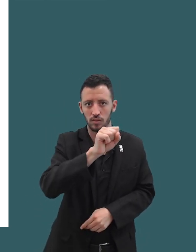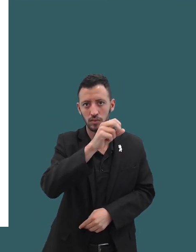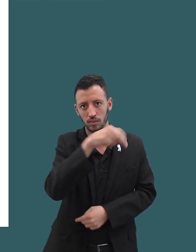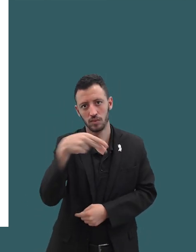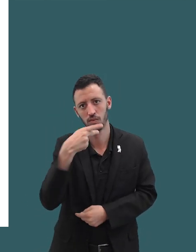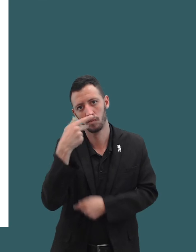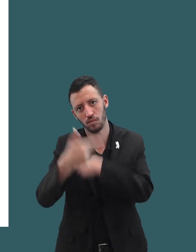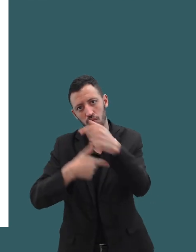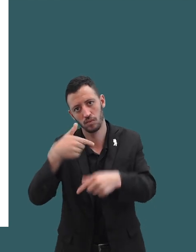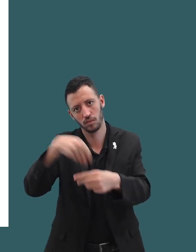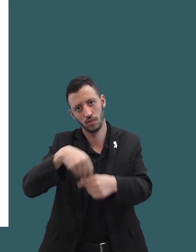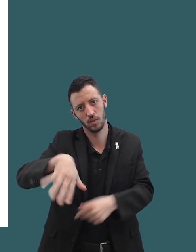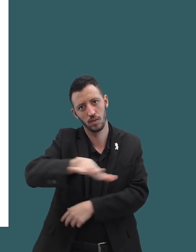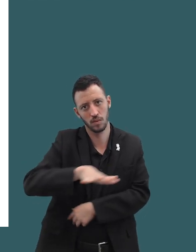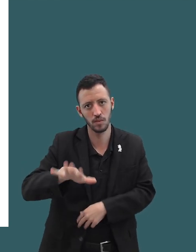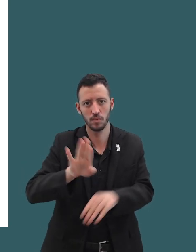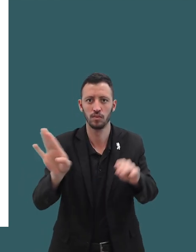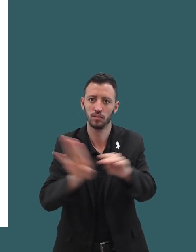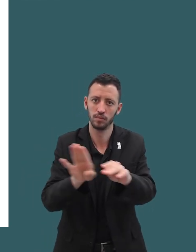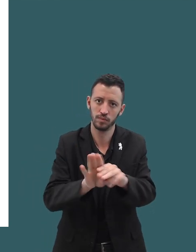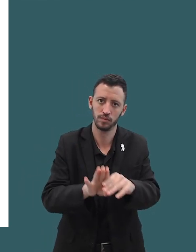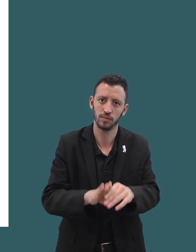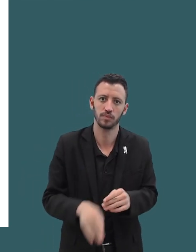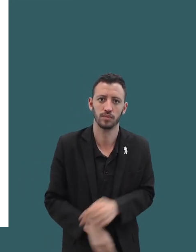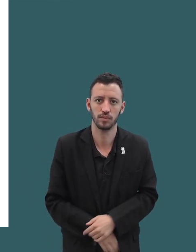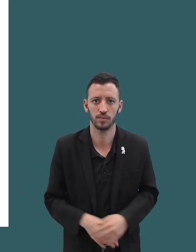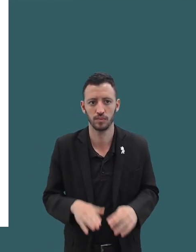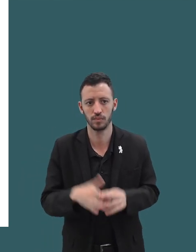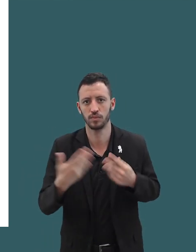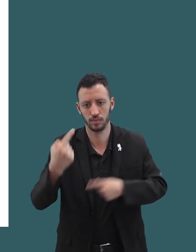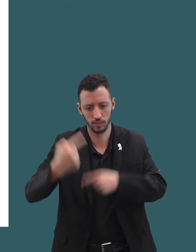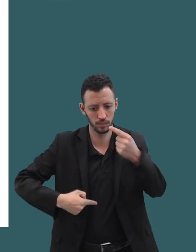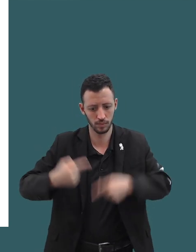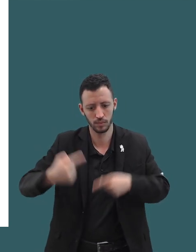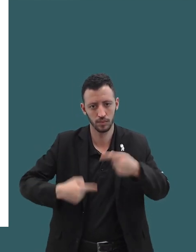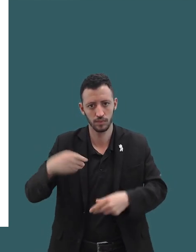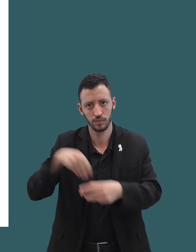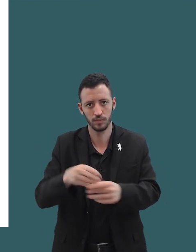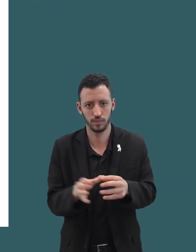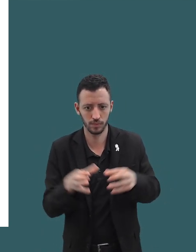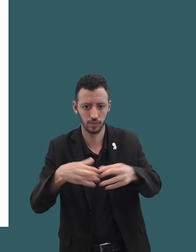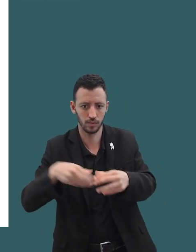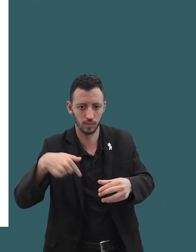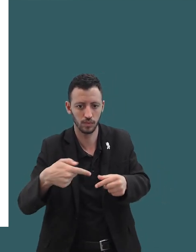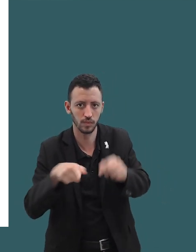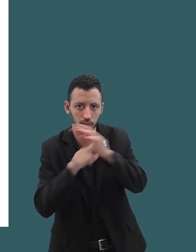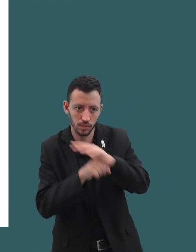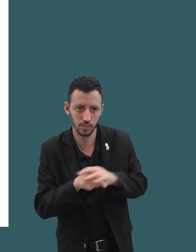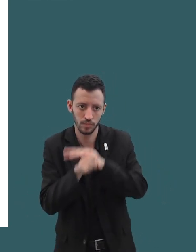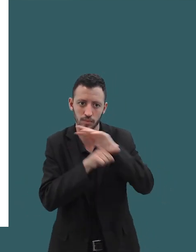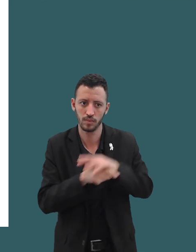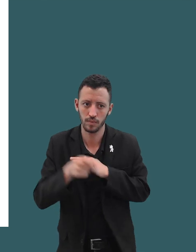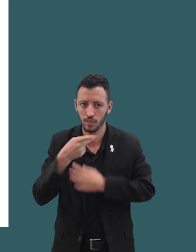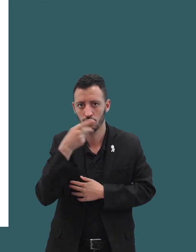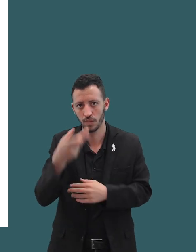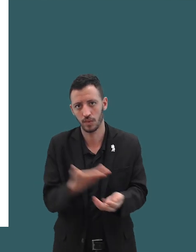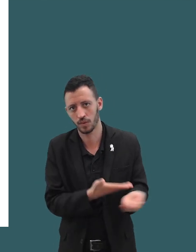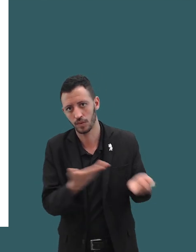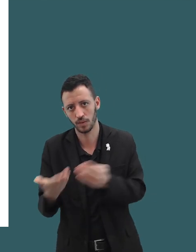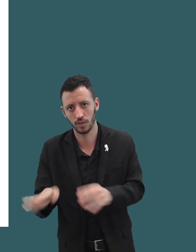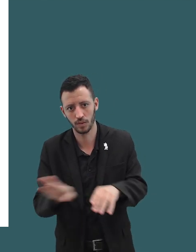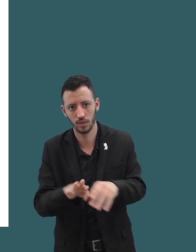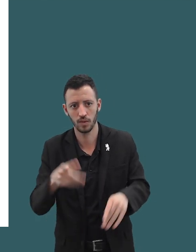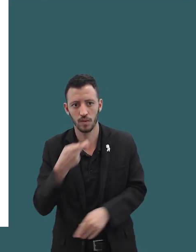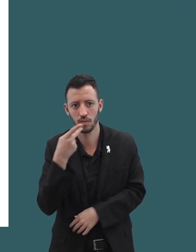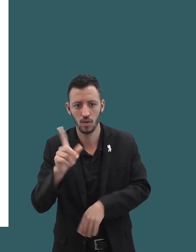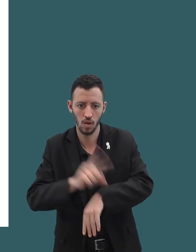trabalhos nessa área, e também a discussão dos grupos de pesquisa, que eu vou passar um passando aqui